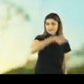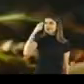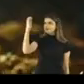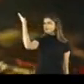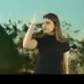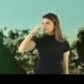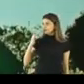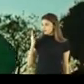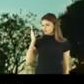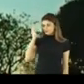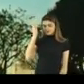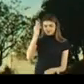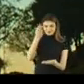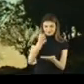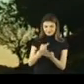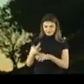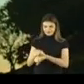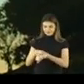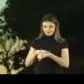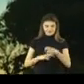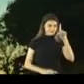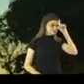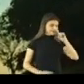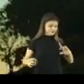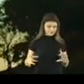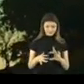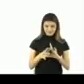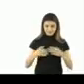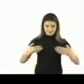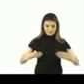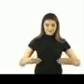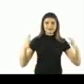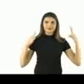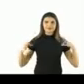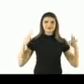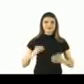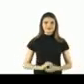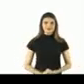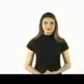Brasil, o futuro escrito em verde e amarelo. Ministério do Turismo.